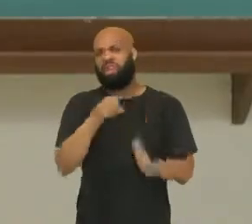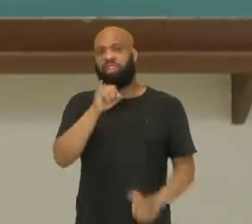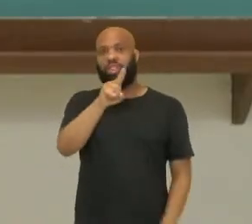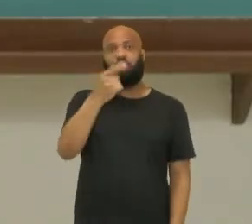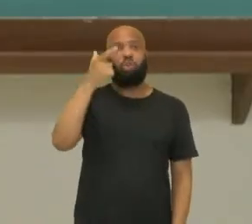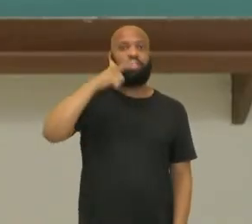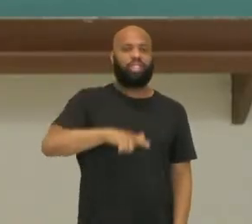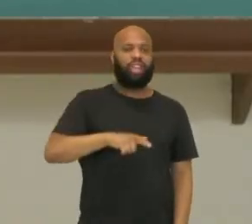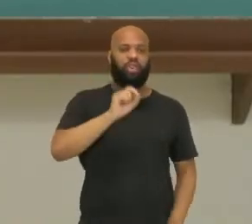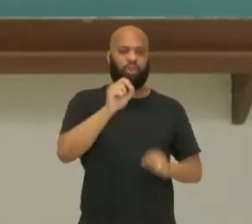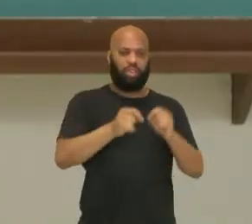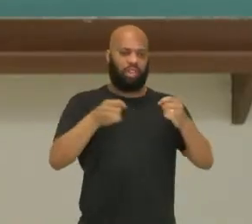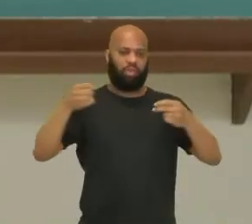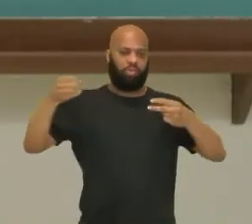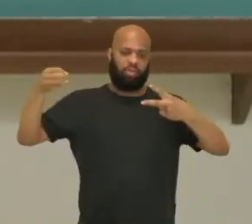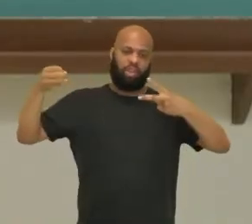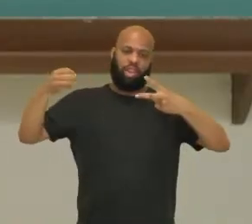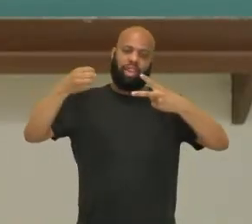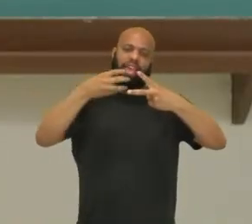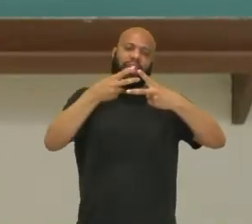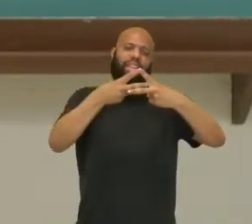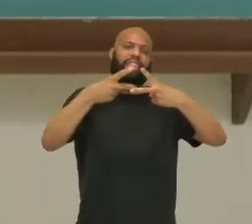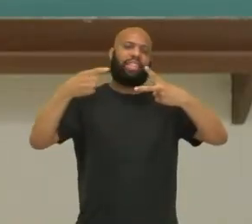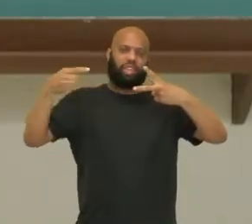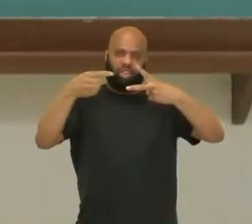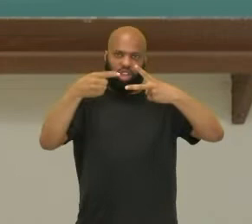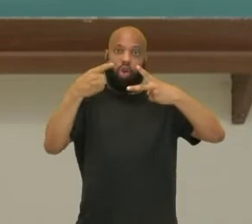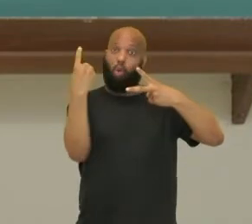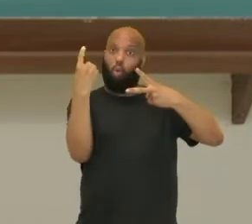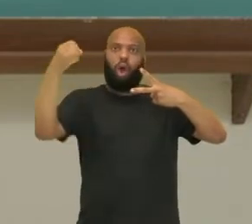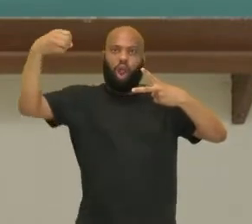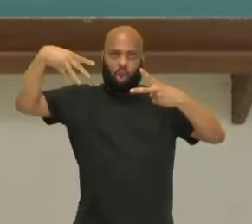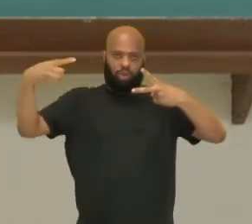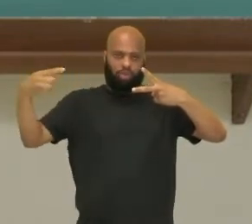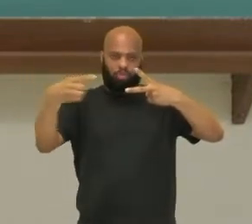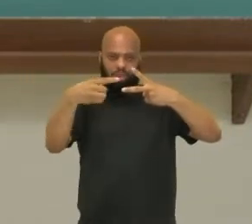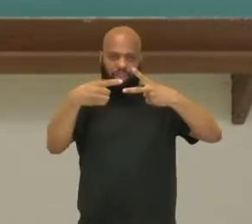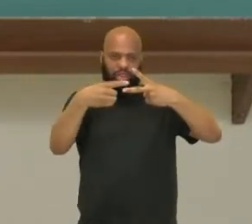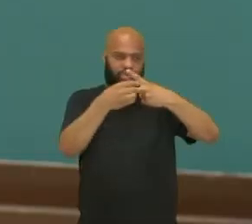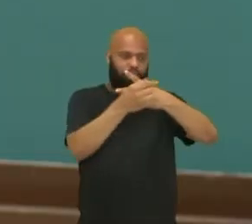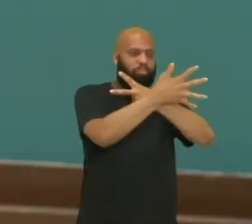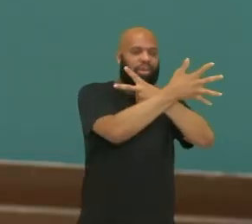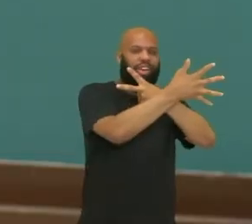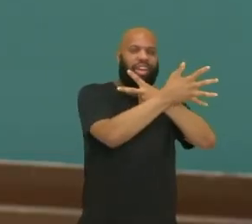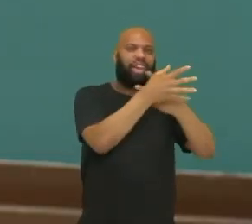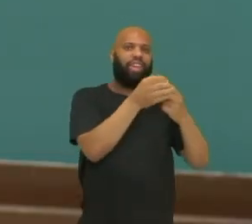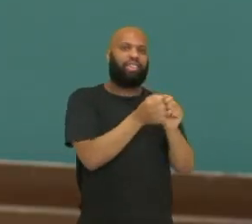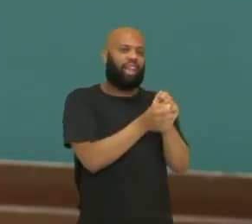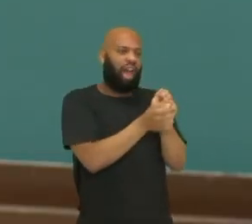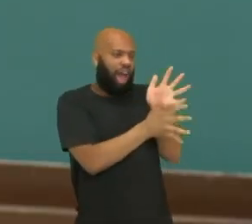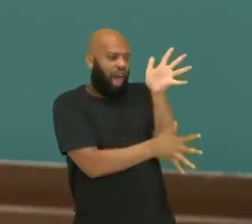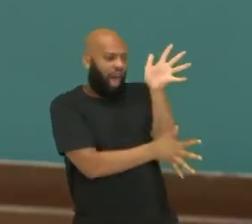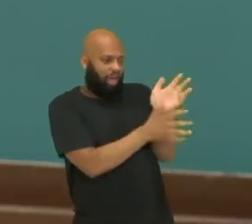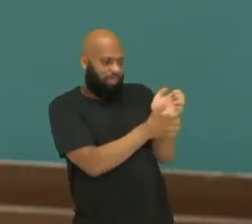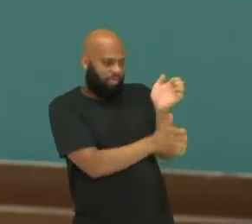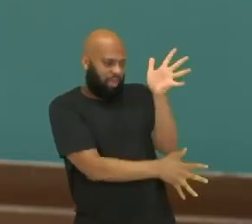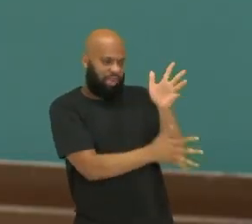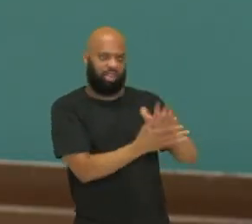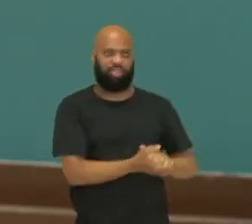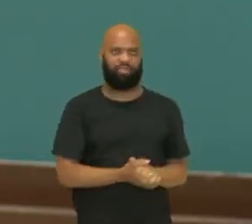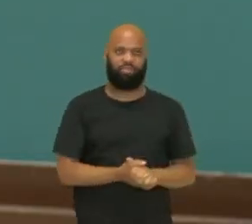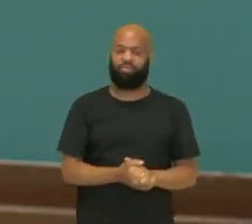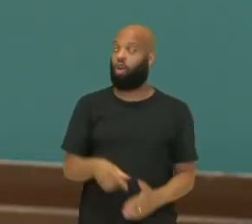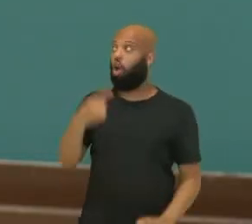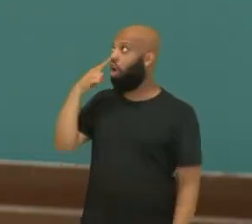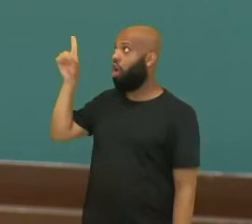conseguir separar a luz branca nas 7 cores que compõem o arco-íris. Por exemplo, você manda luz branca ao passar por